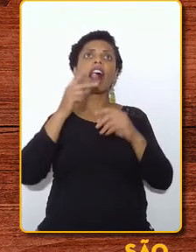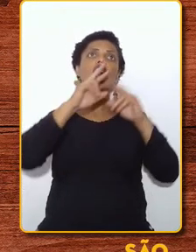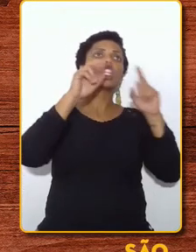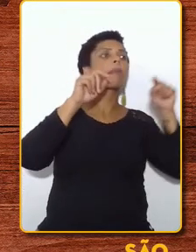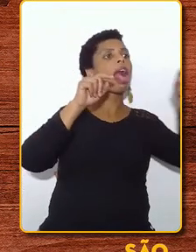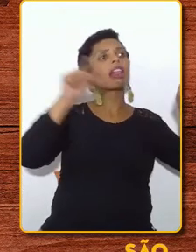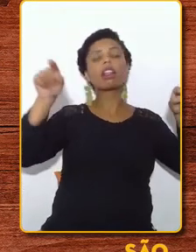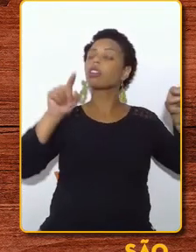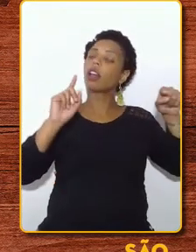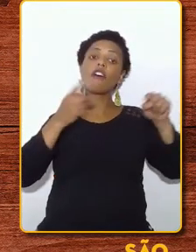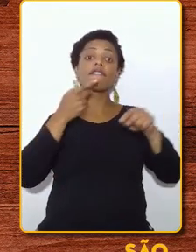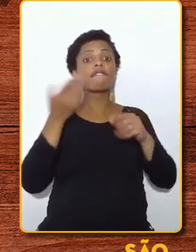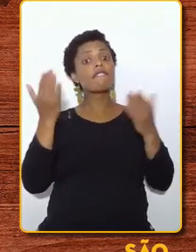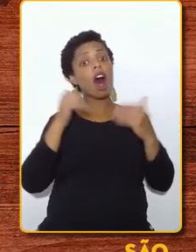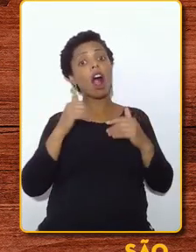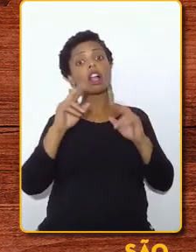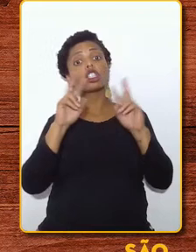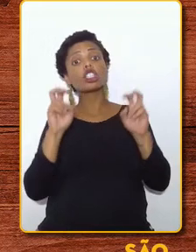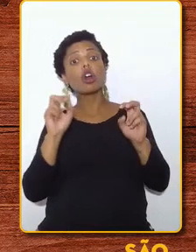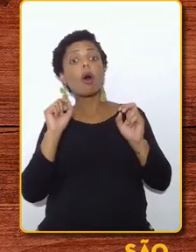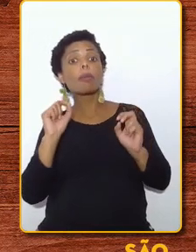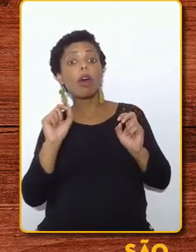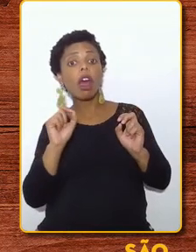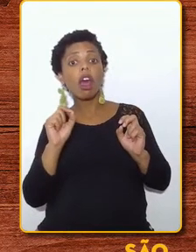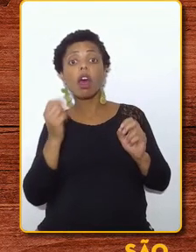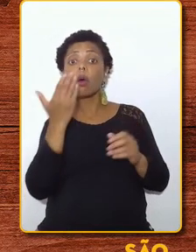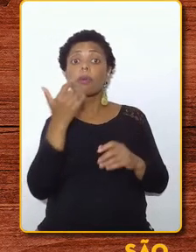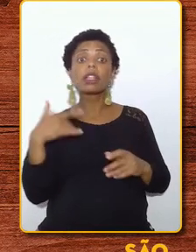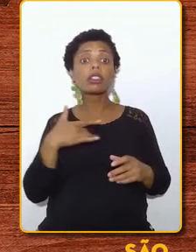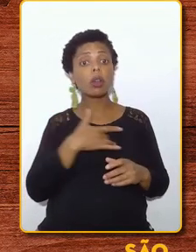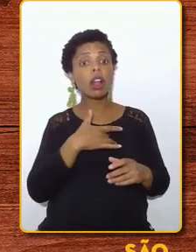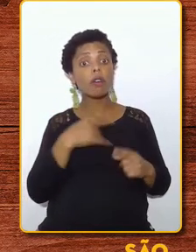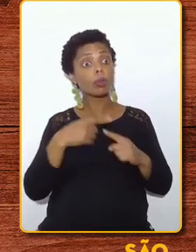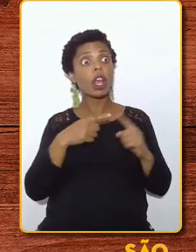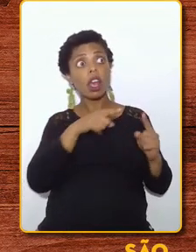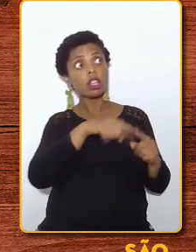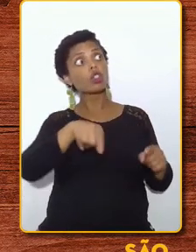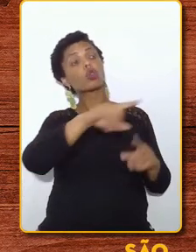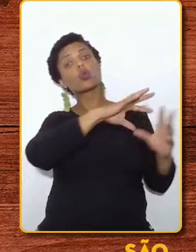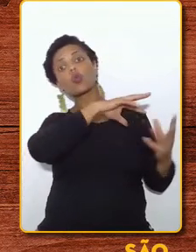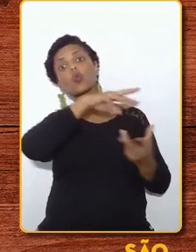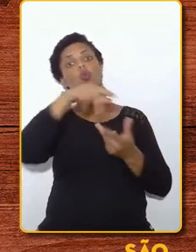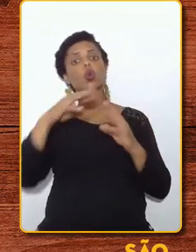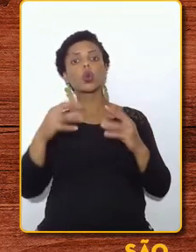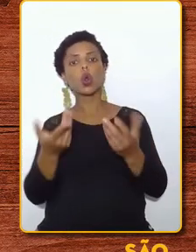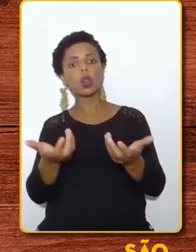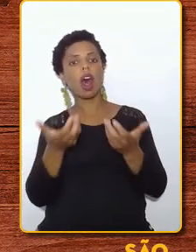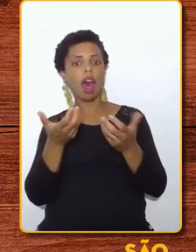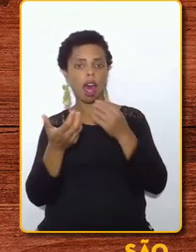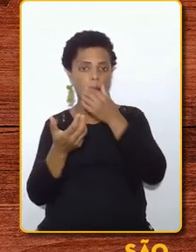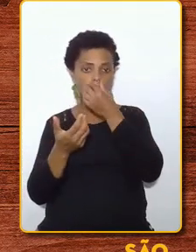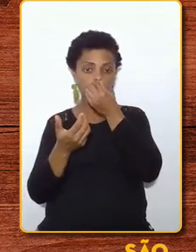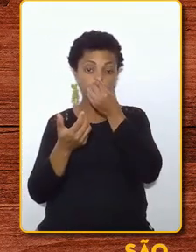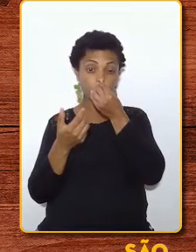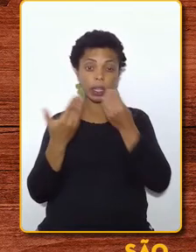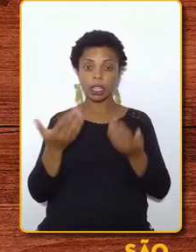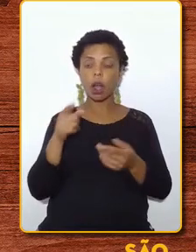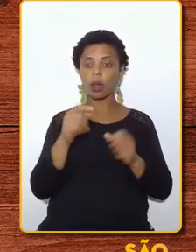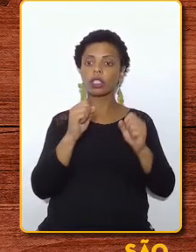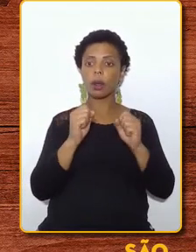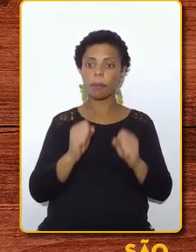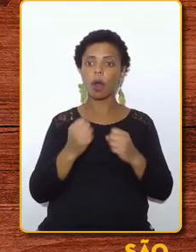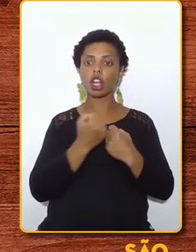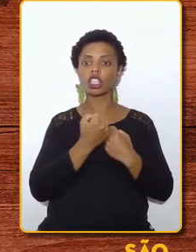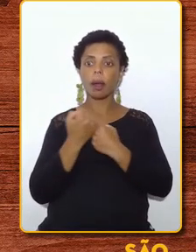que é uma bandeira universal hoje, né? Essa pode ser um grande ponto de apoio e de